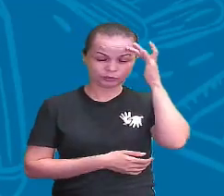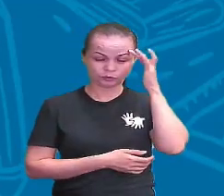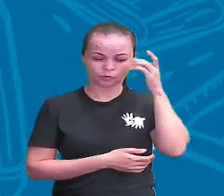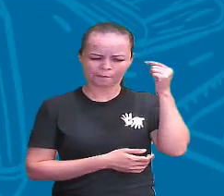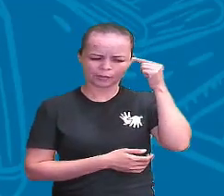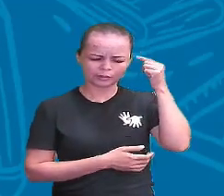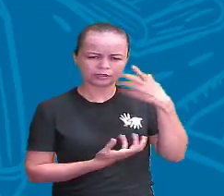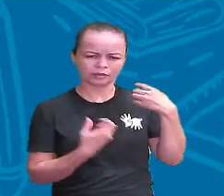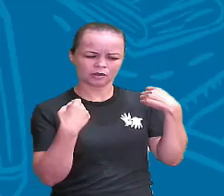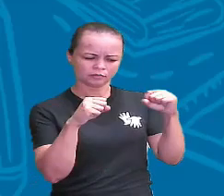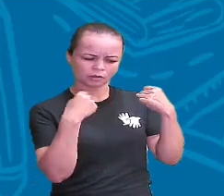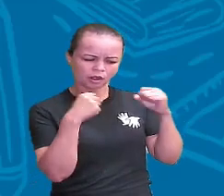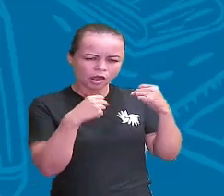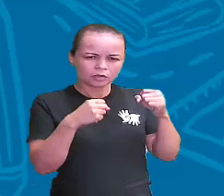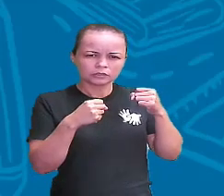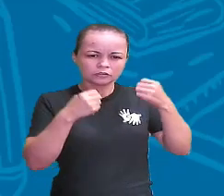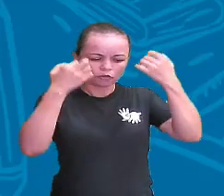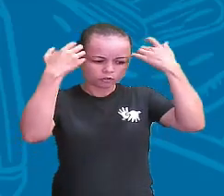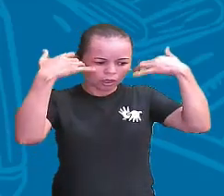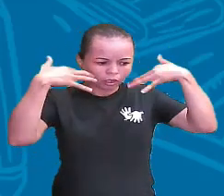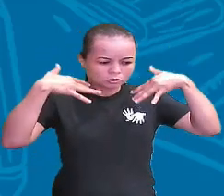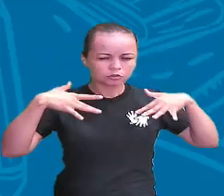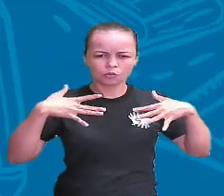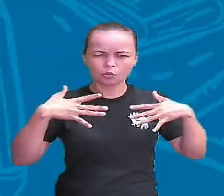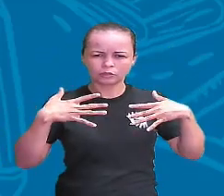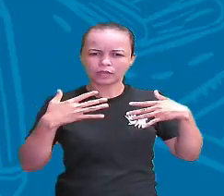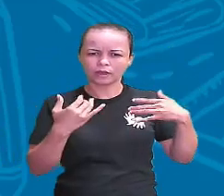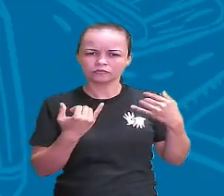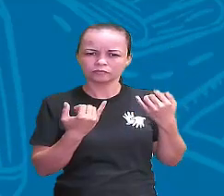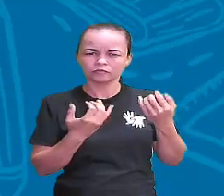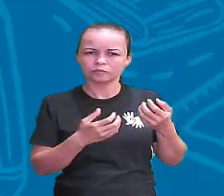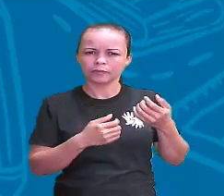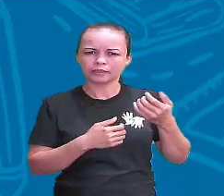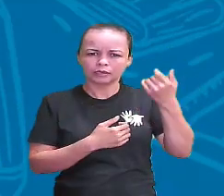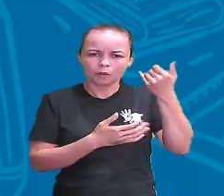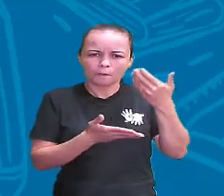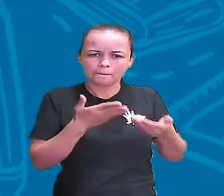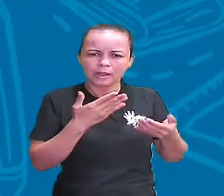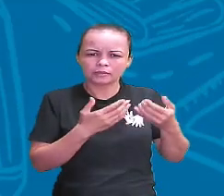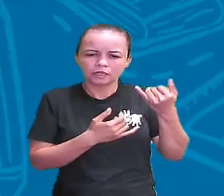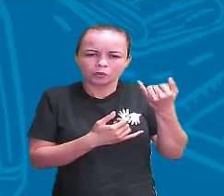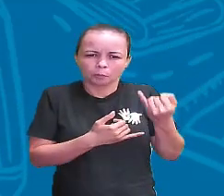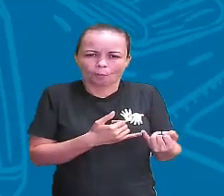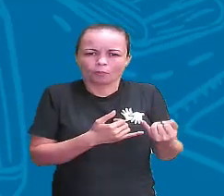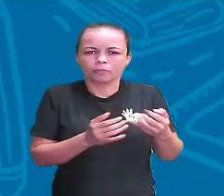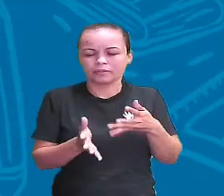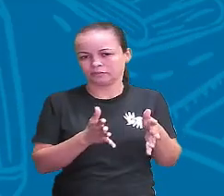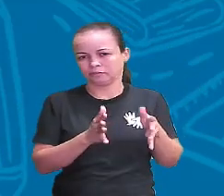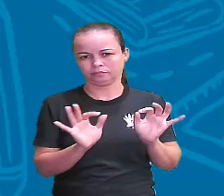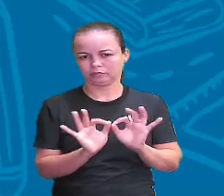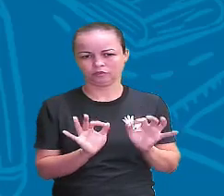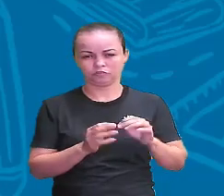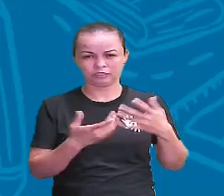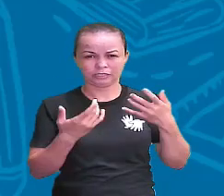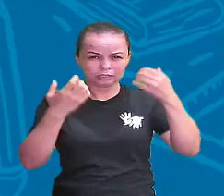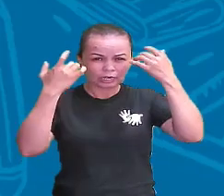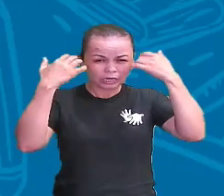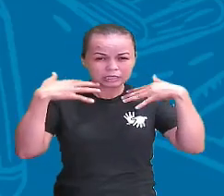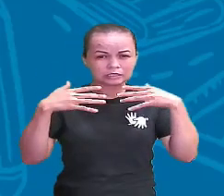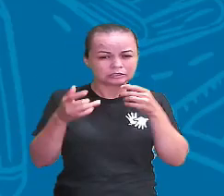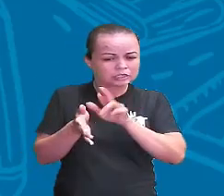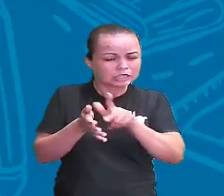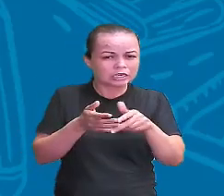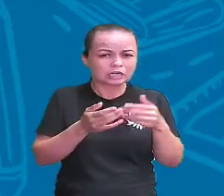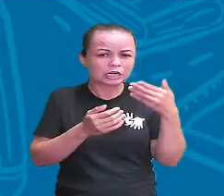você praticar uma atividade física e você sua, você está perdendo peso. Não, pelo contrário. Você não está tendo queima ali de energia, queima de carboidrato, queima